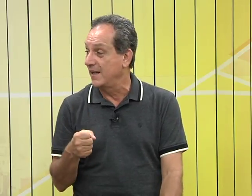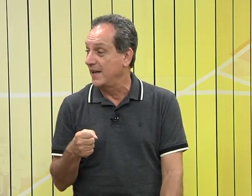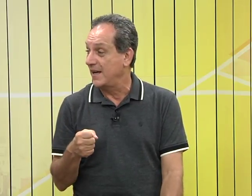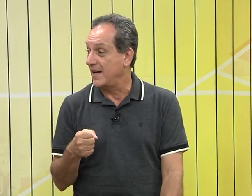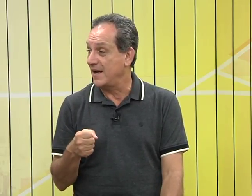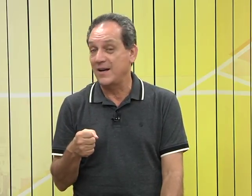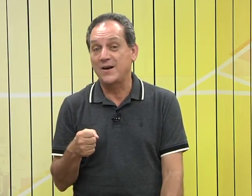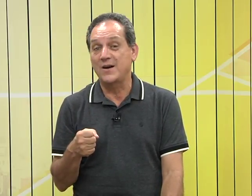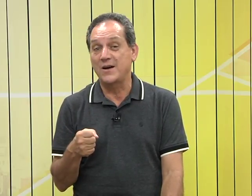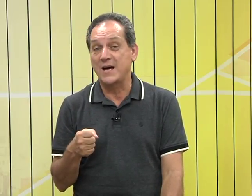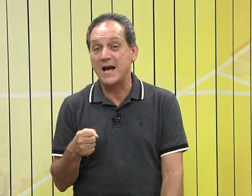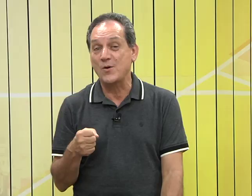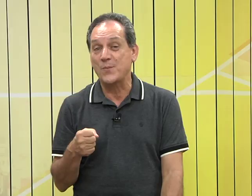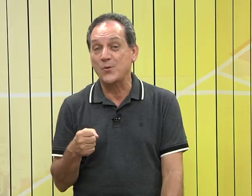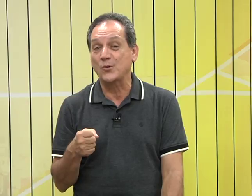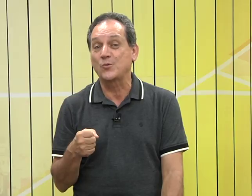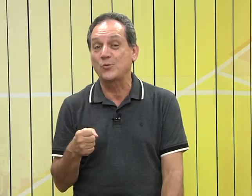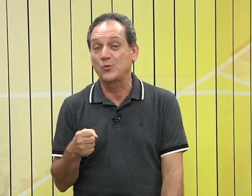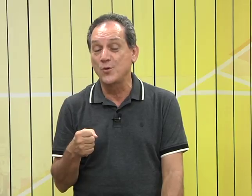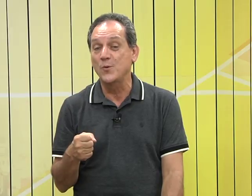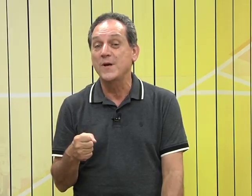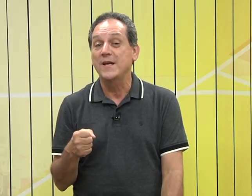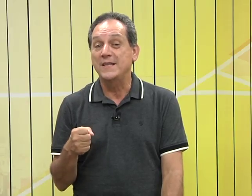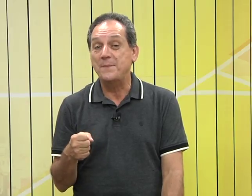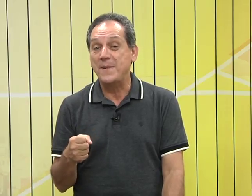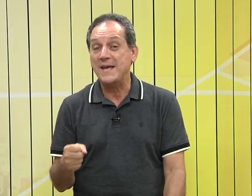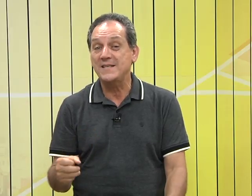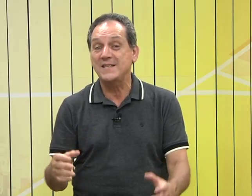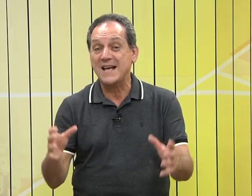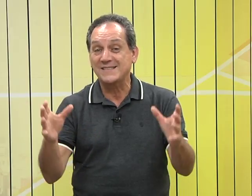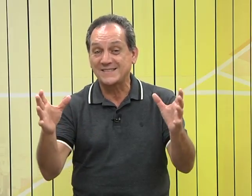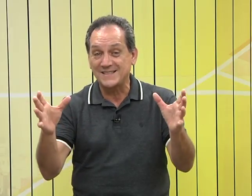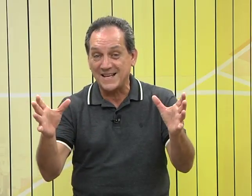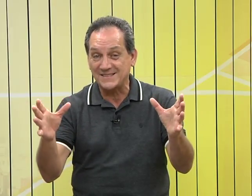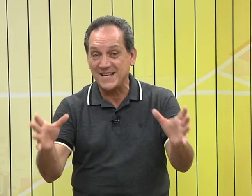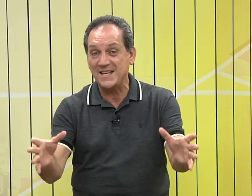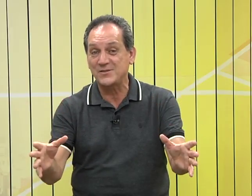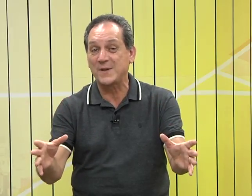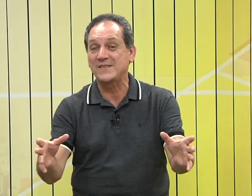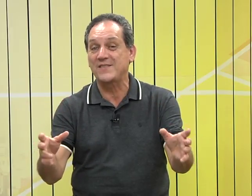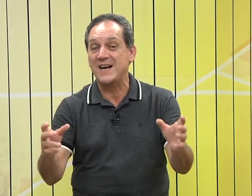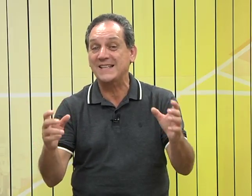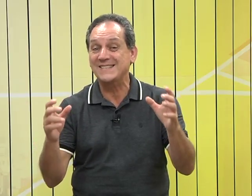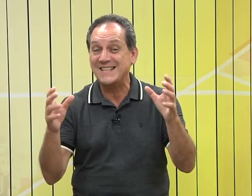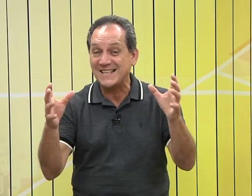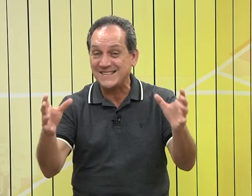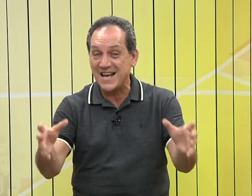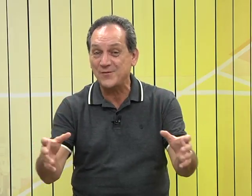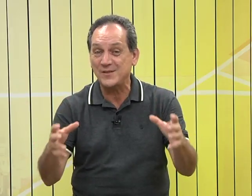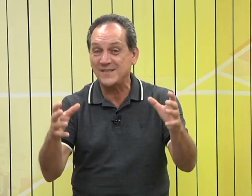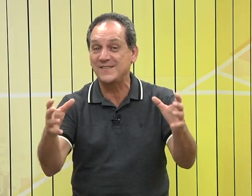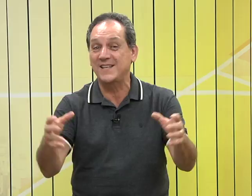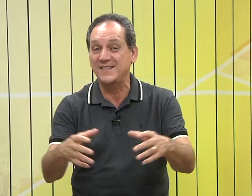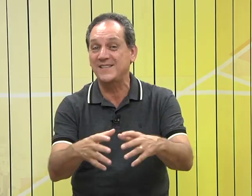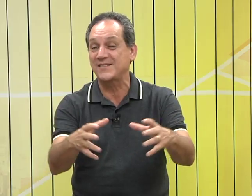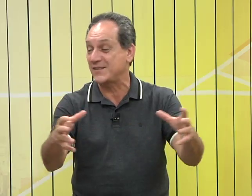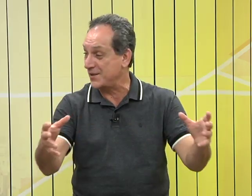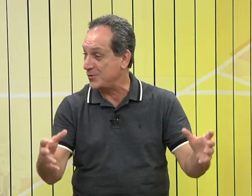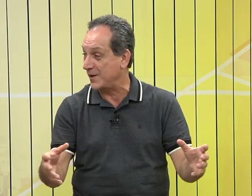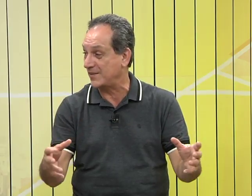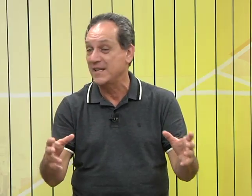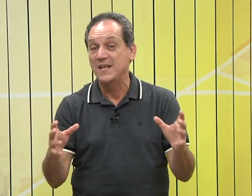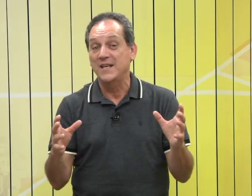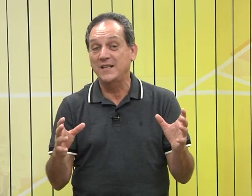tira a água para o nosso consumo, depende das nascentes preservadas e das árvores existentes